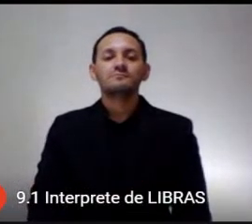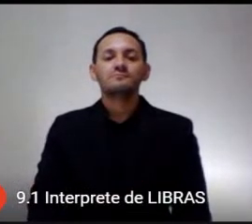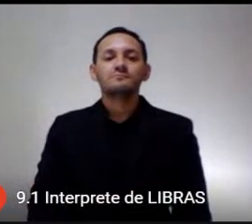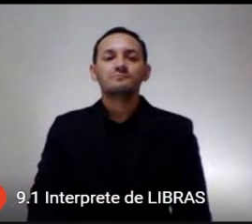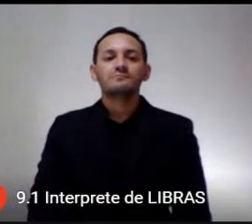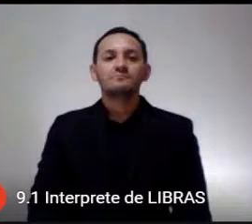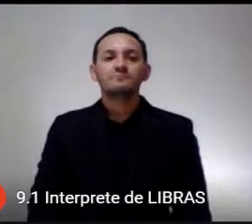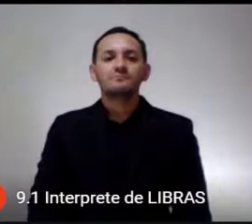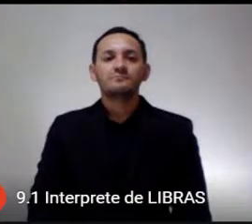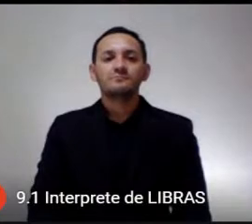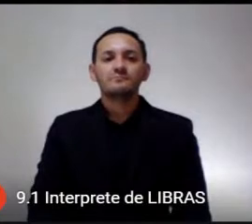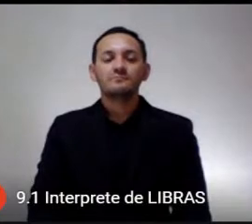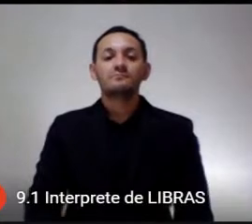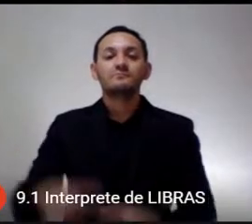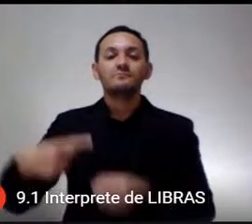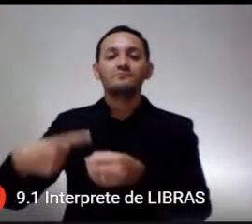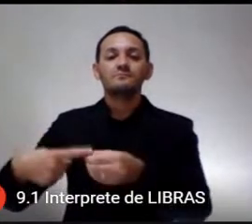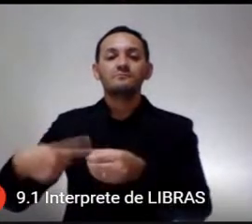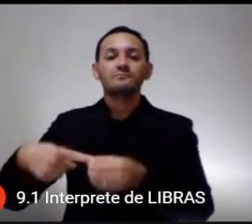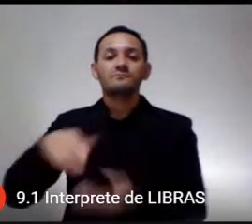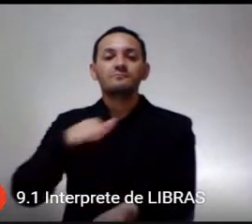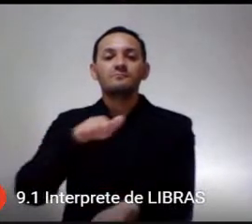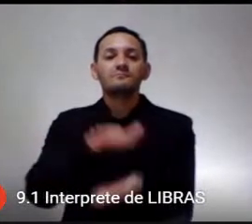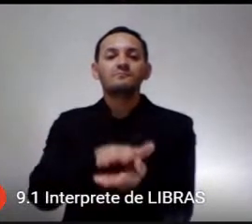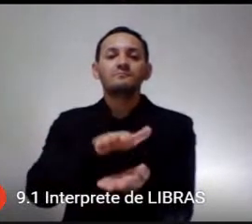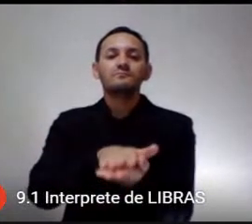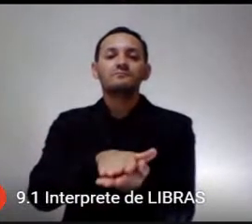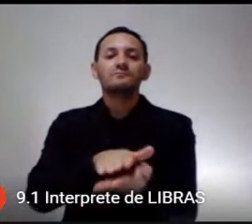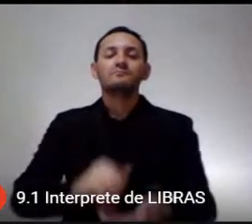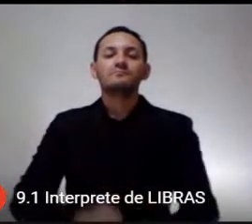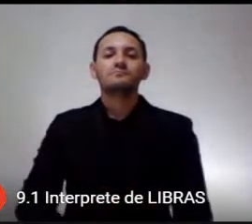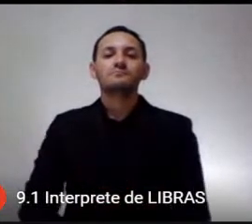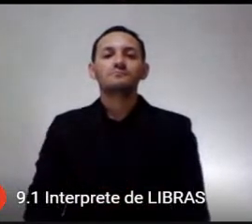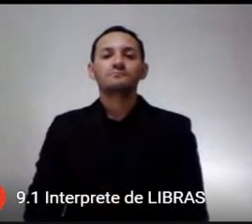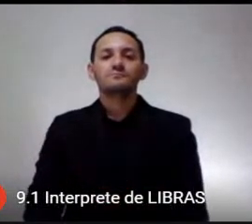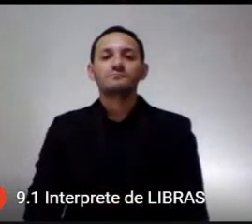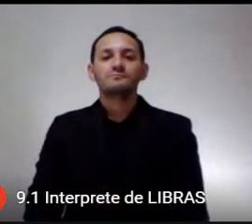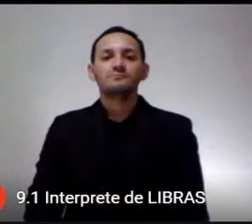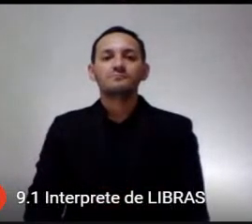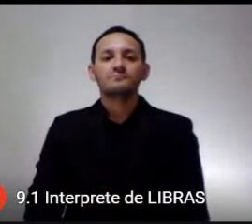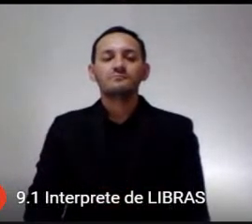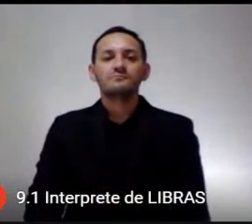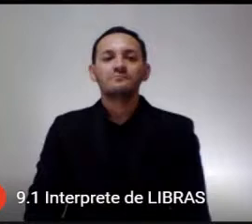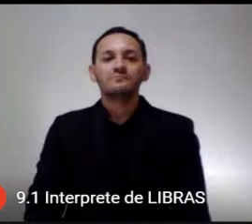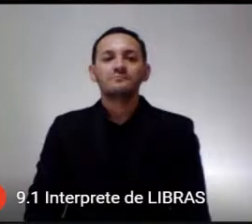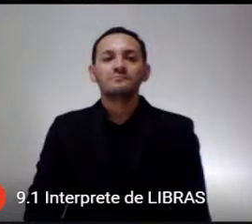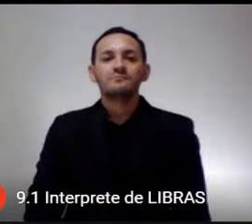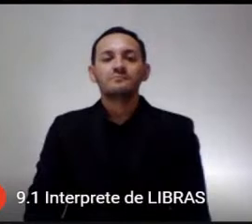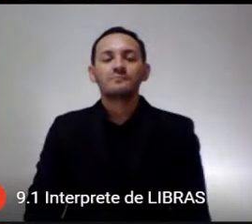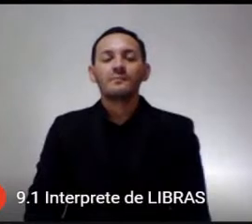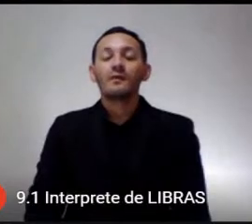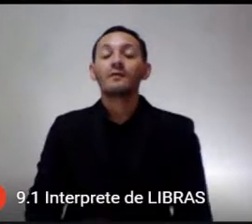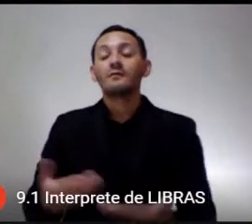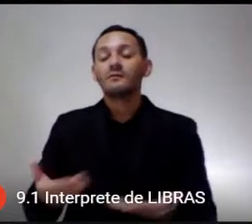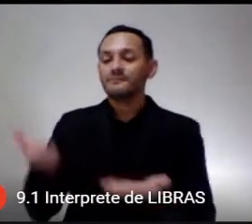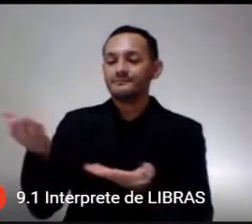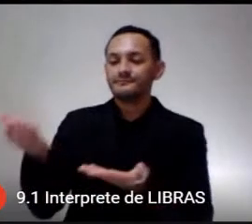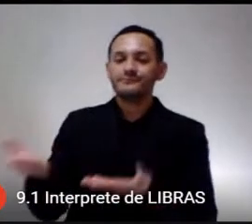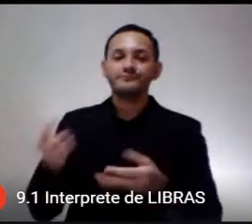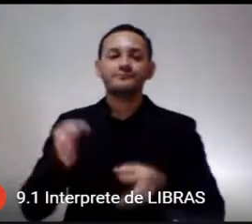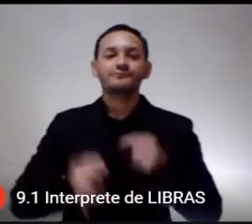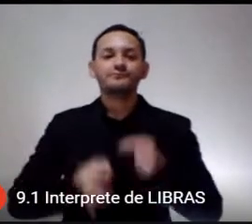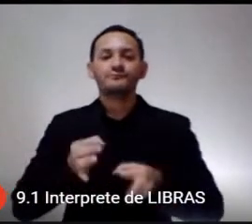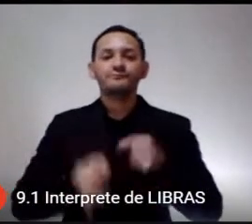no caso, o município de Palmas, origem Palmas. Então, com a palavra, a ministra relatora.